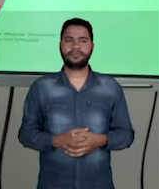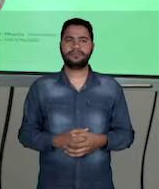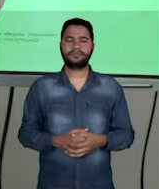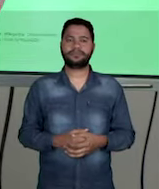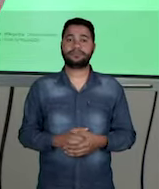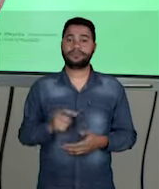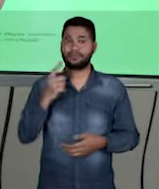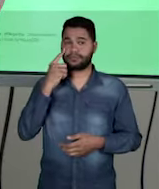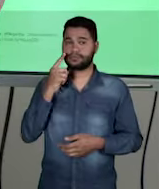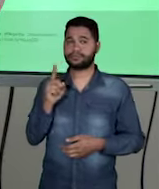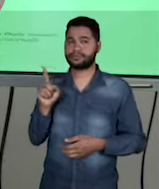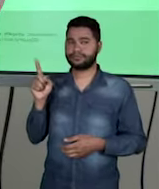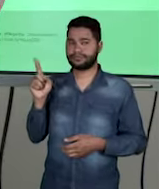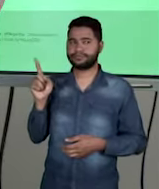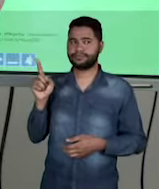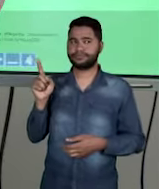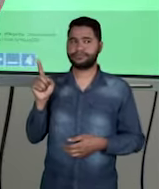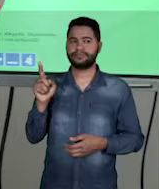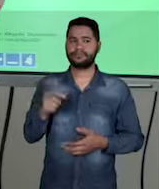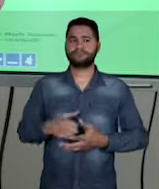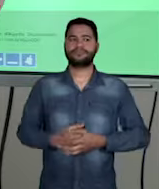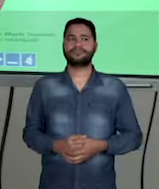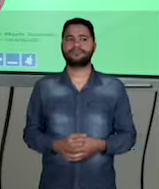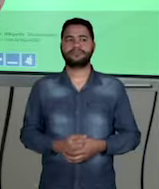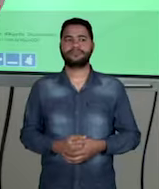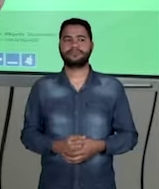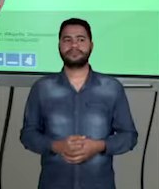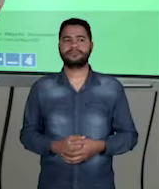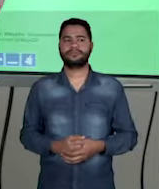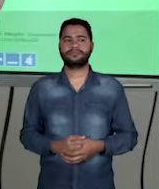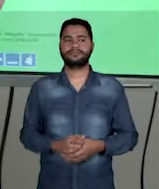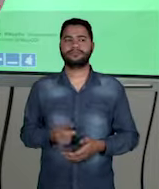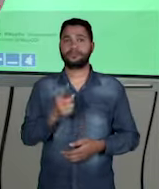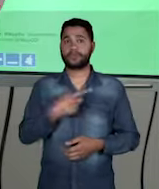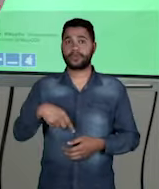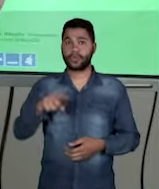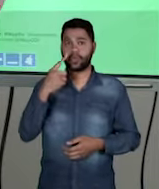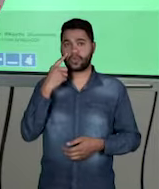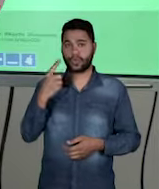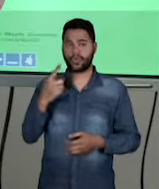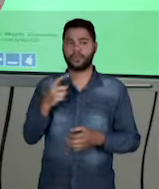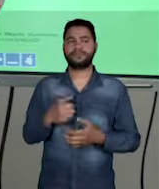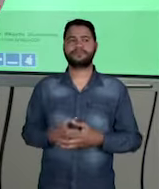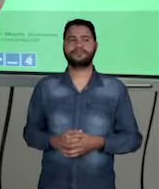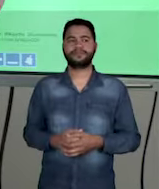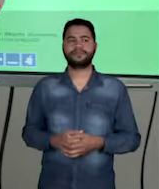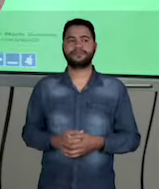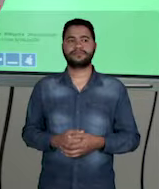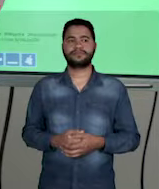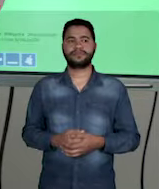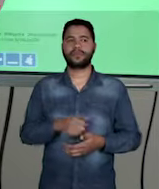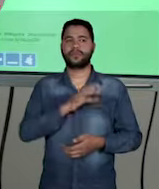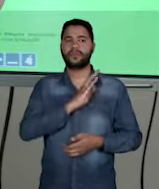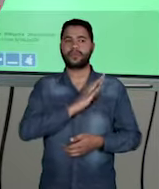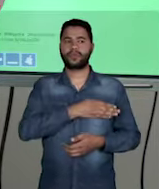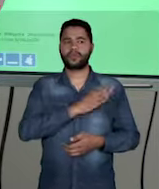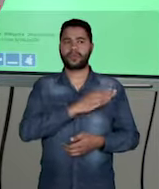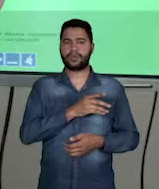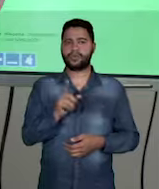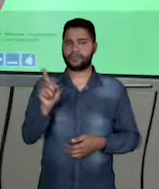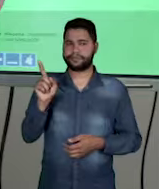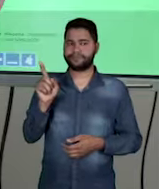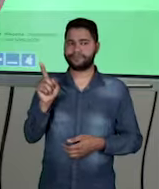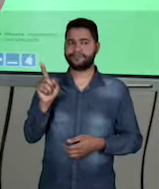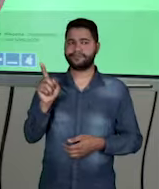aqui para vocês, deixa eu pegar minha caneta, para a gente poder acompanhar. Nós temos aqui um coração.